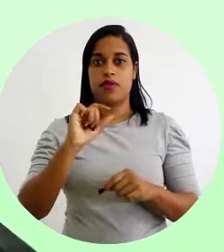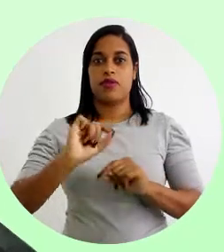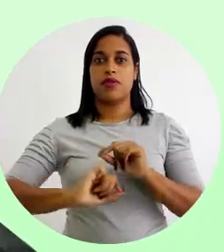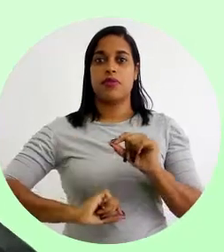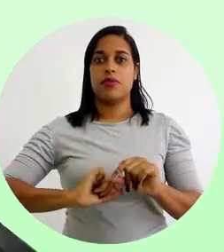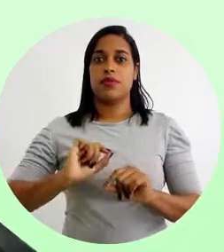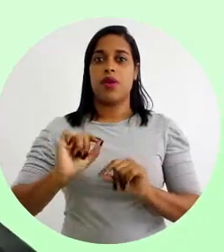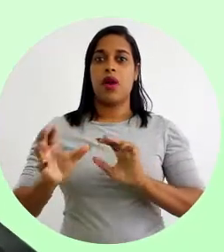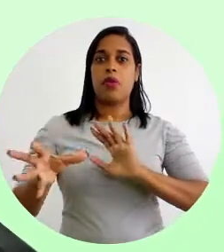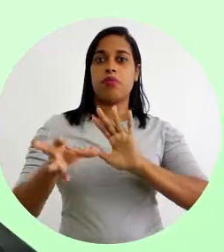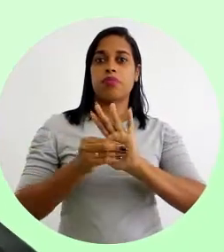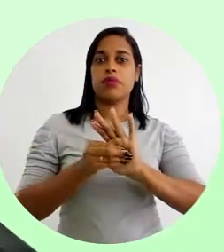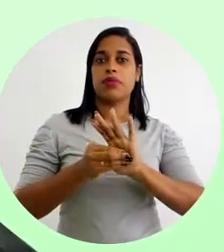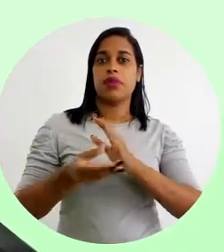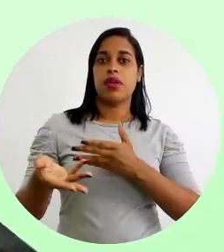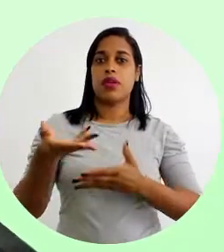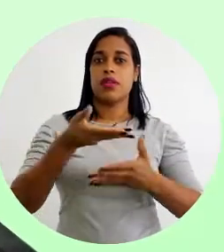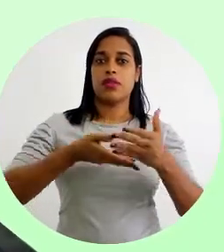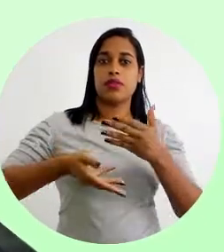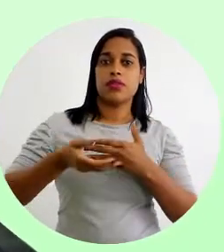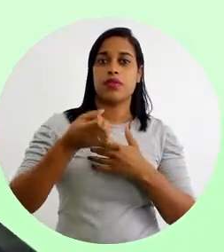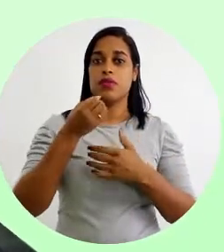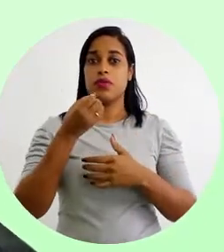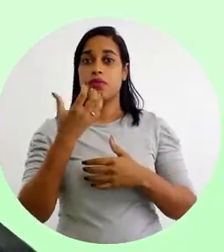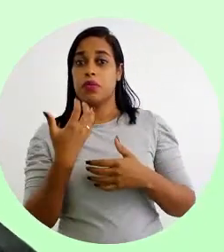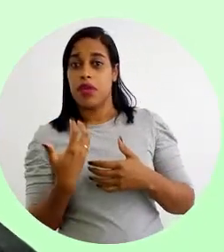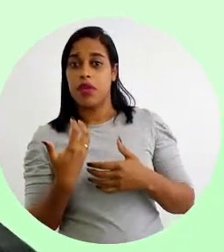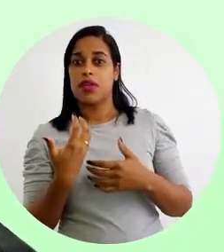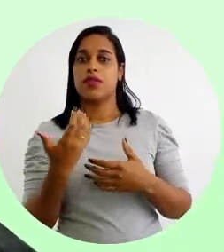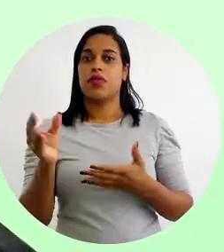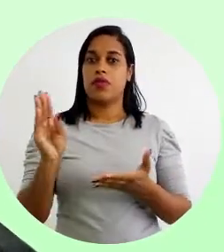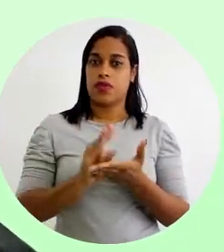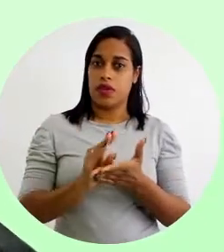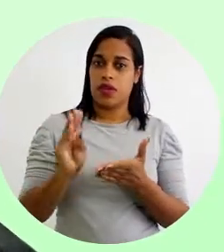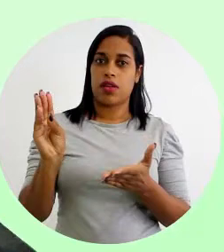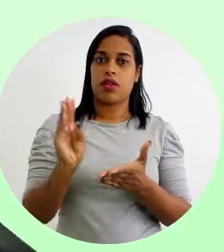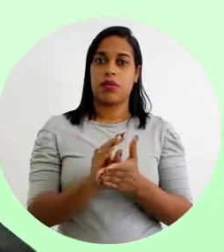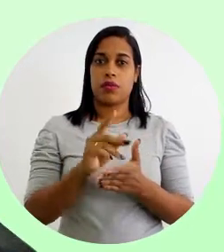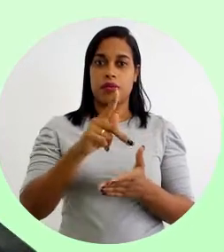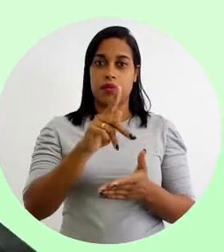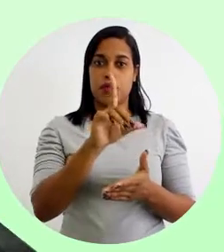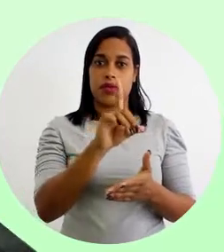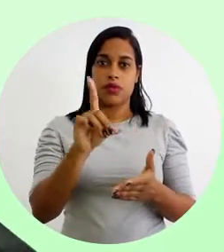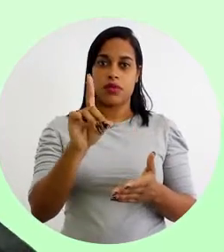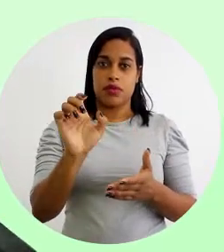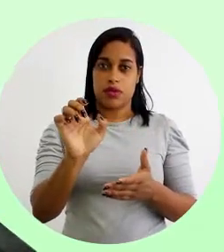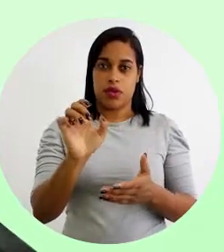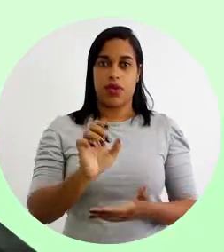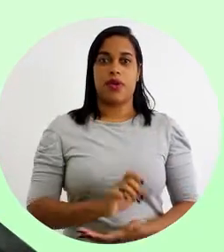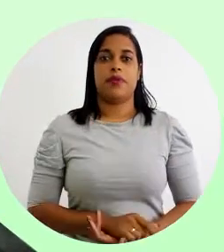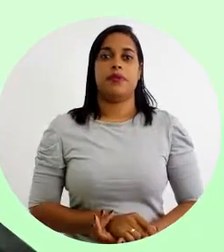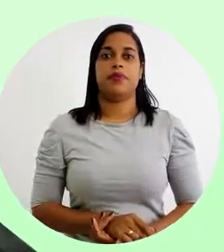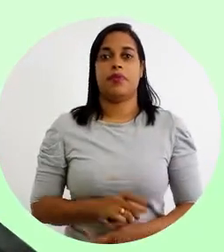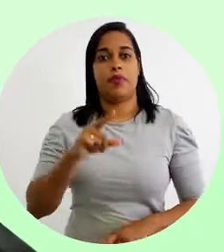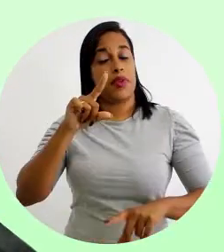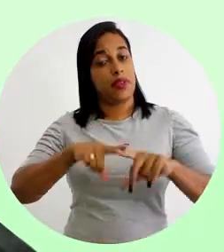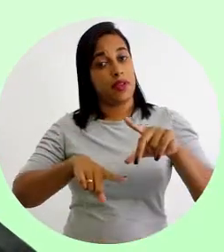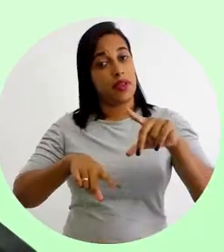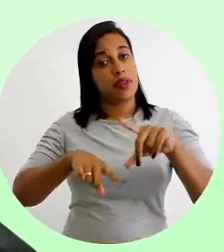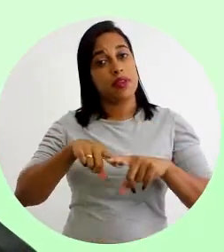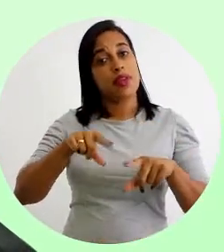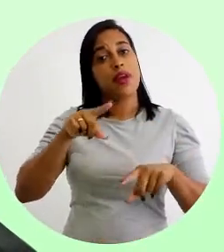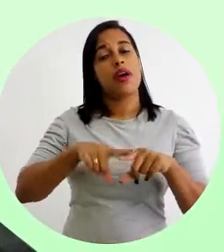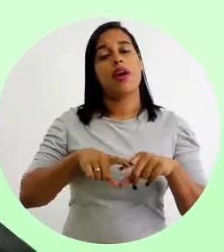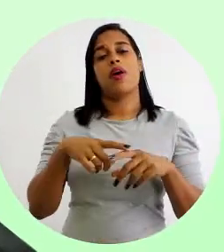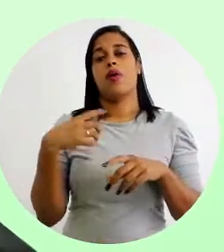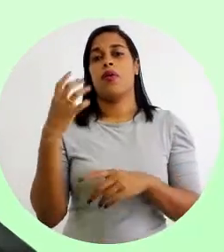que colocar lá a relação dos bens adquiridos com recurso do PDDE, no caso,